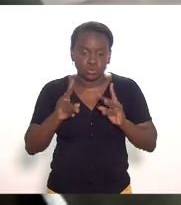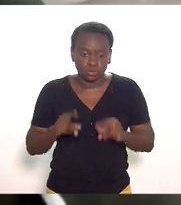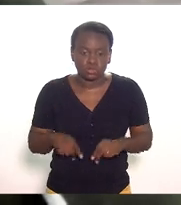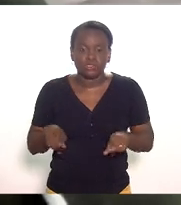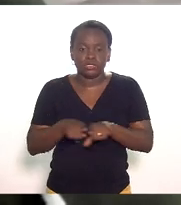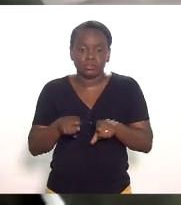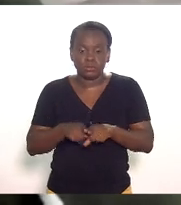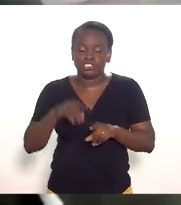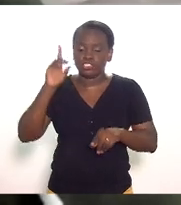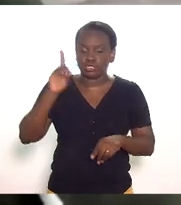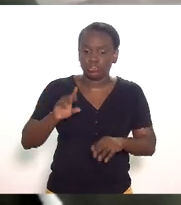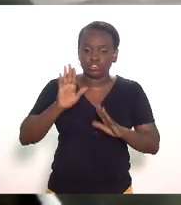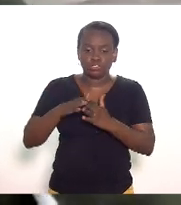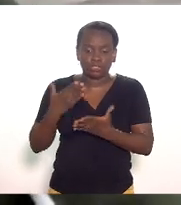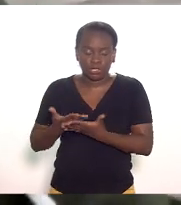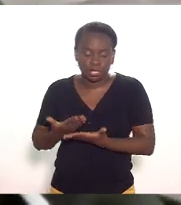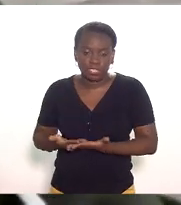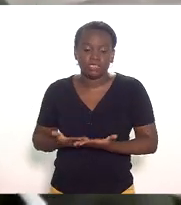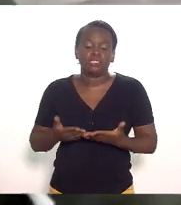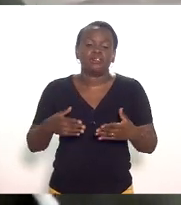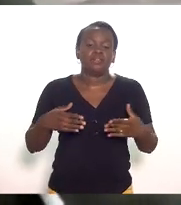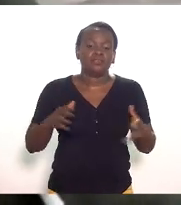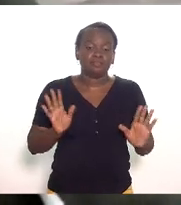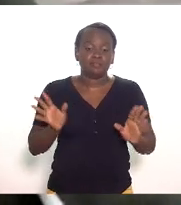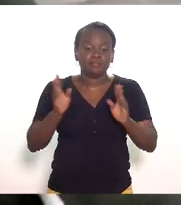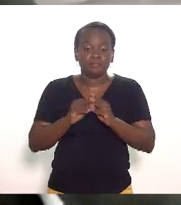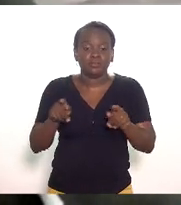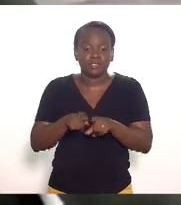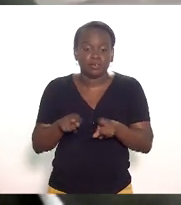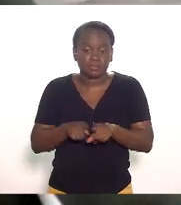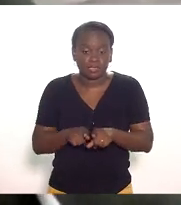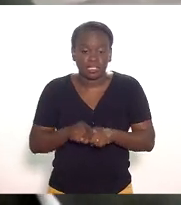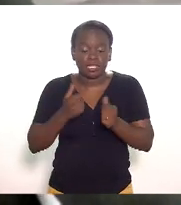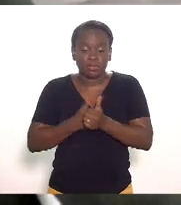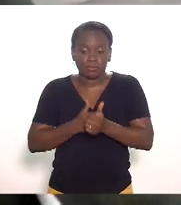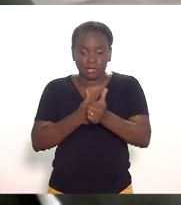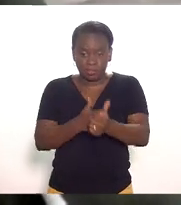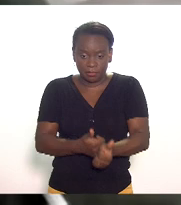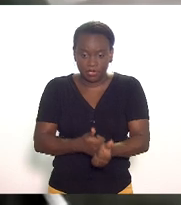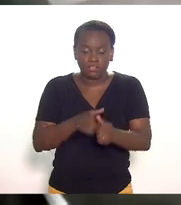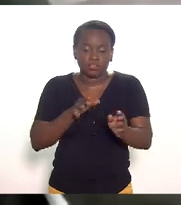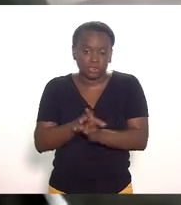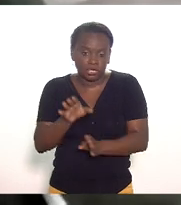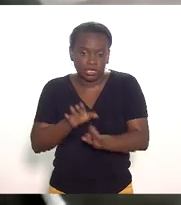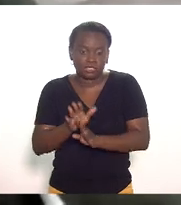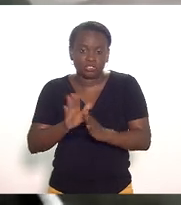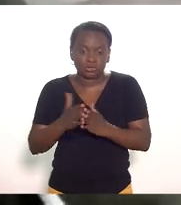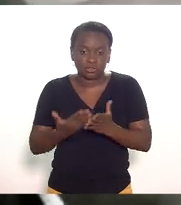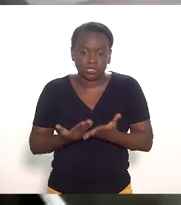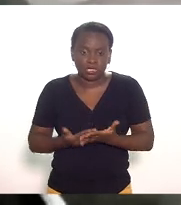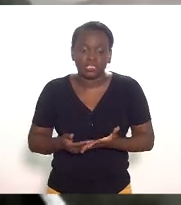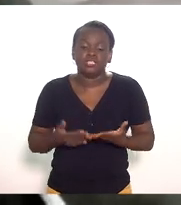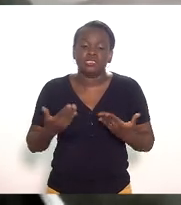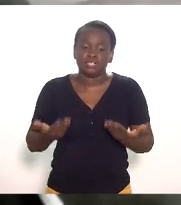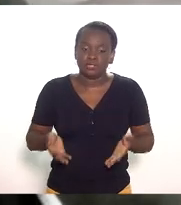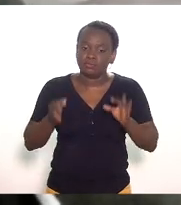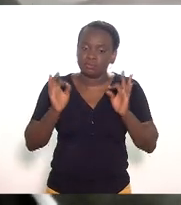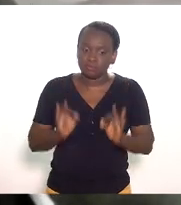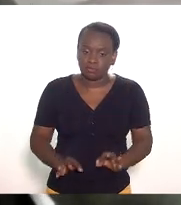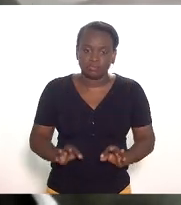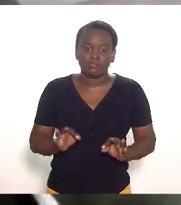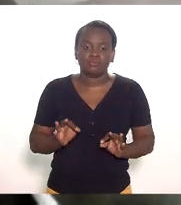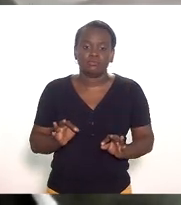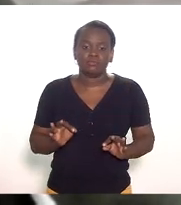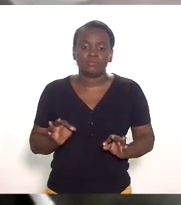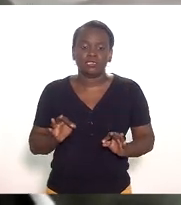e pela direção da escola, aglutinando aí o seu acompanhamento, a orientação escolar. Então, sem dúvida